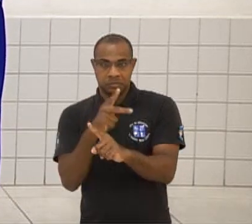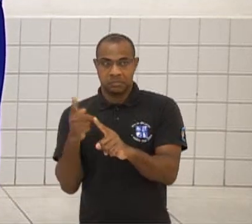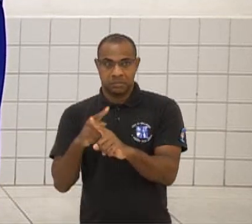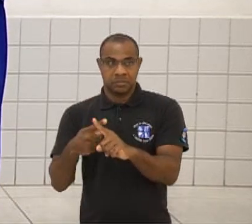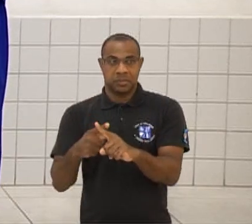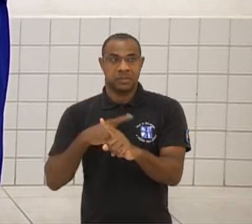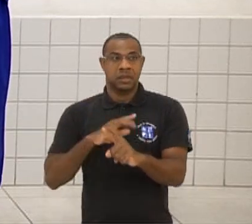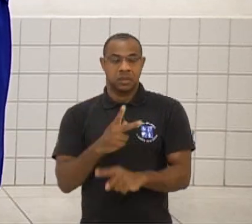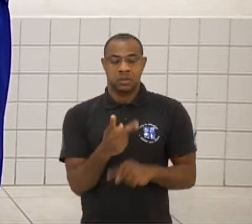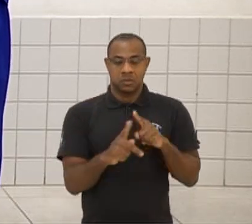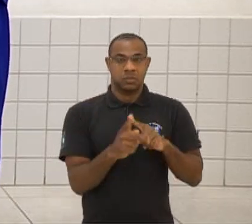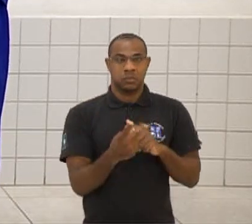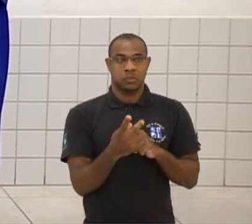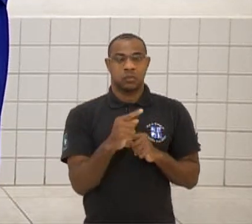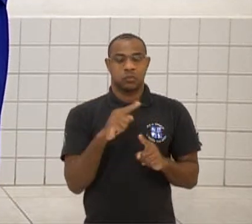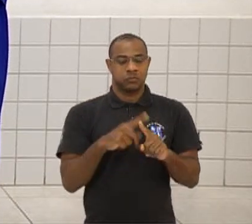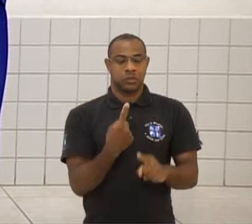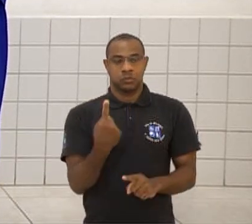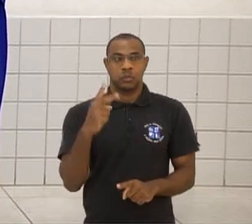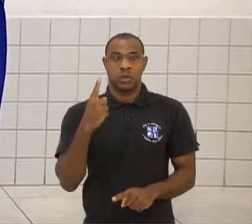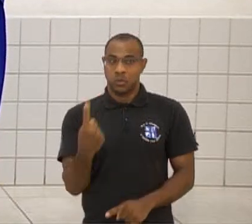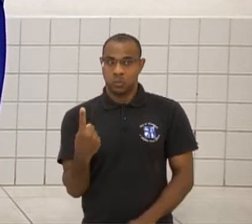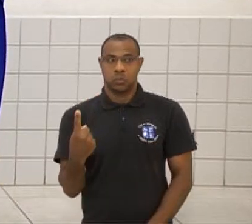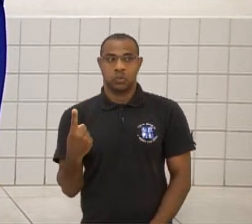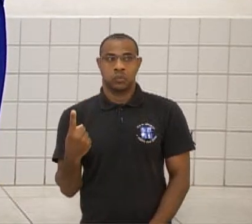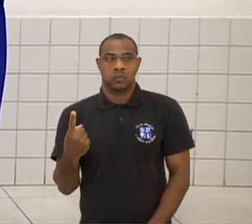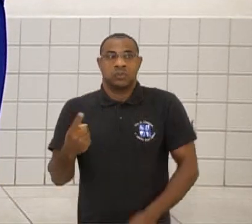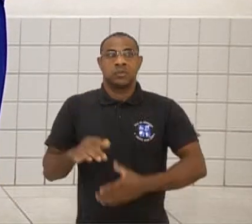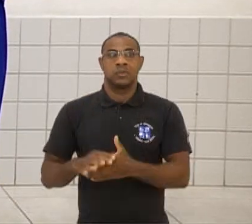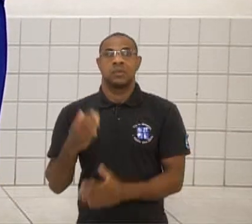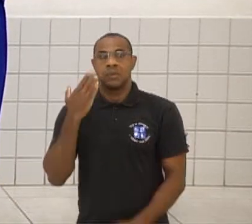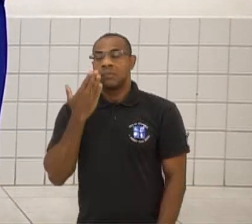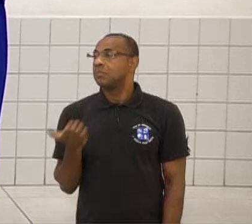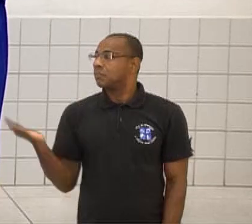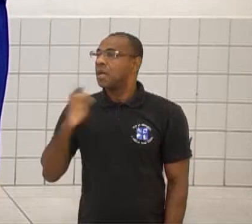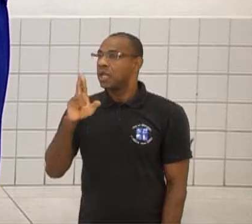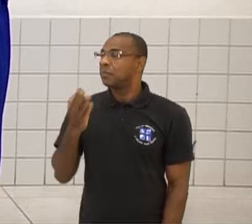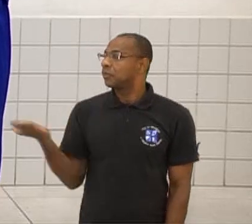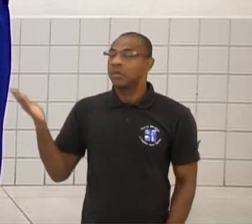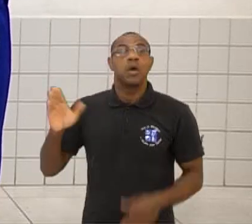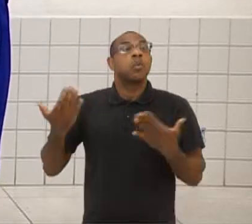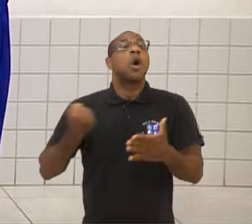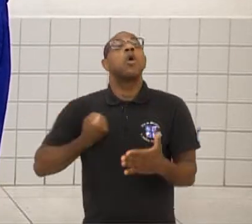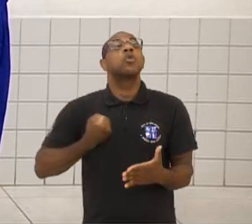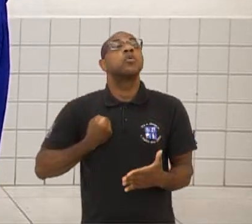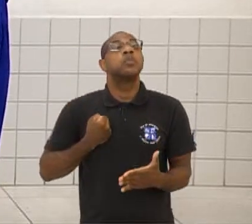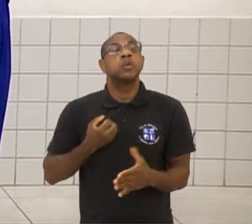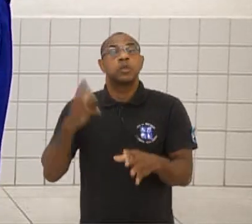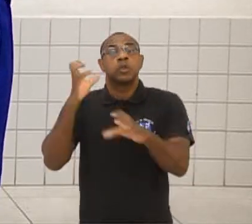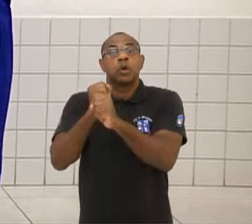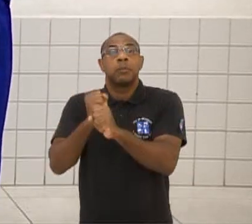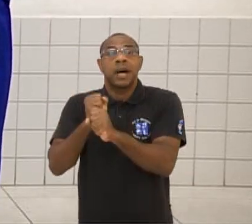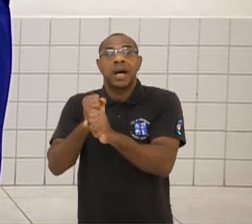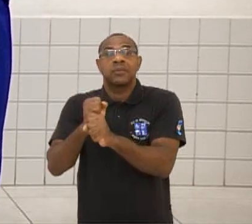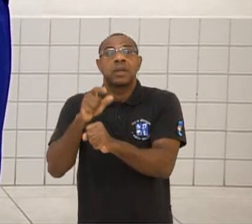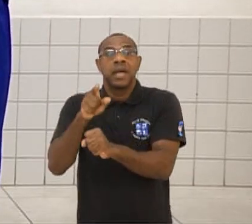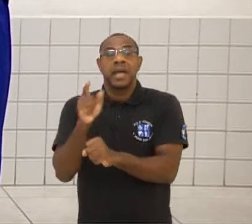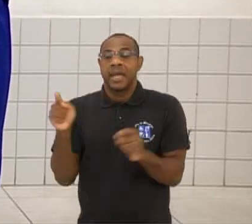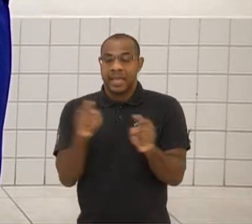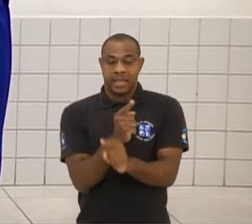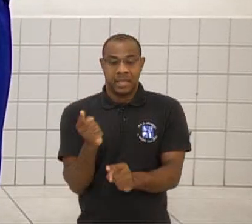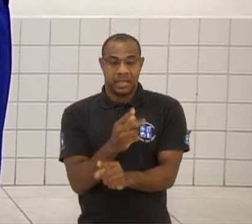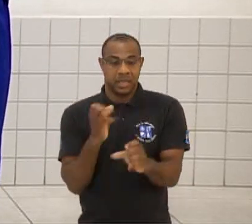temos que o hidrogênio 1 vezes 1 é 1, o oxigênio 4 vezes -2 é 8. Qual o número somado a esta